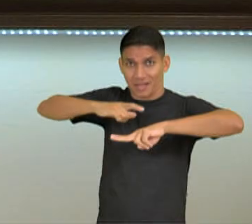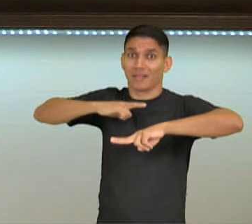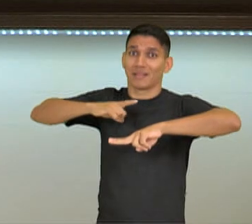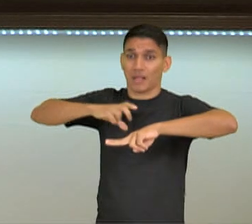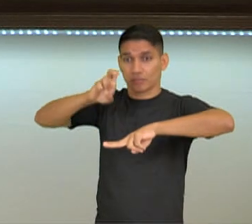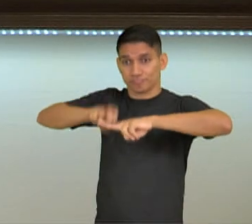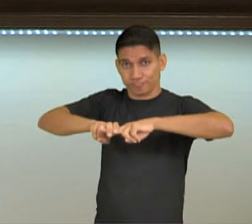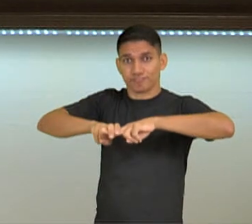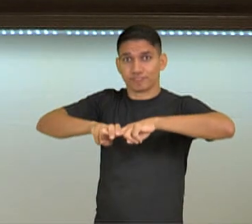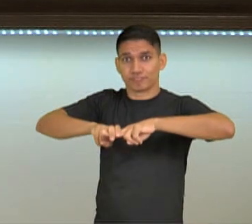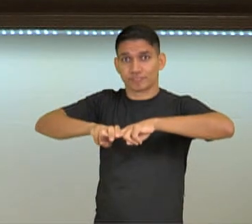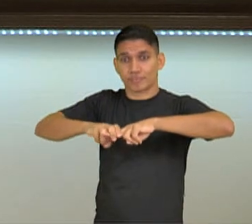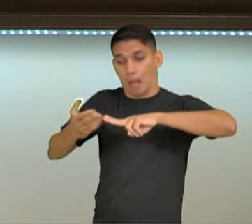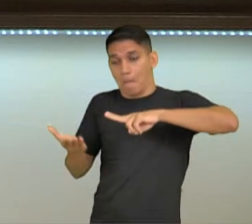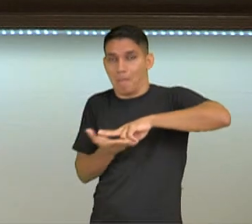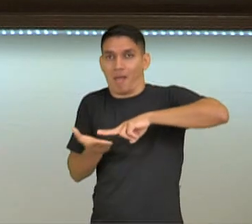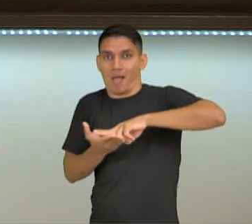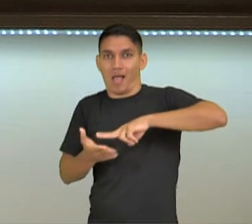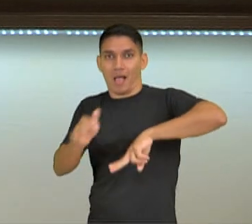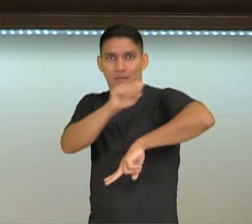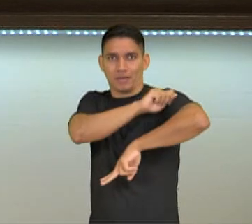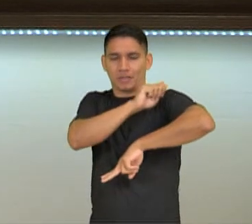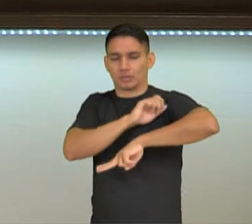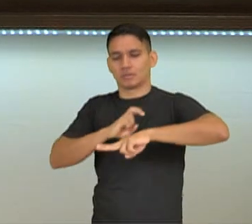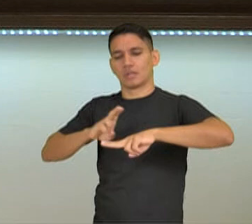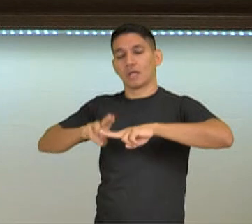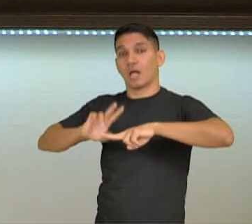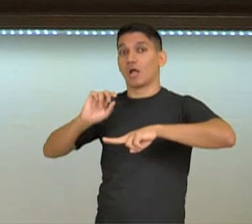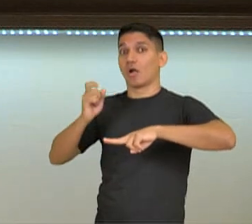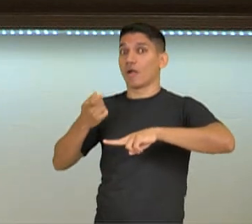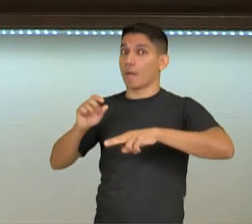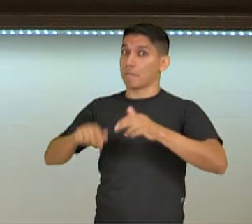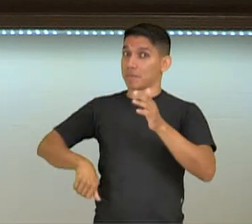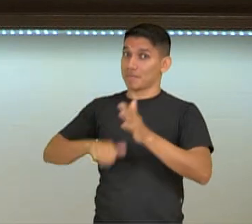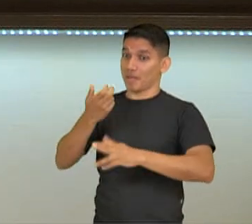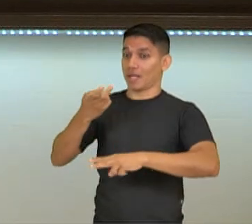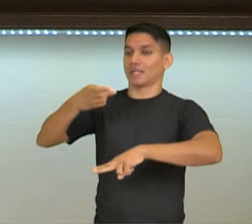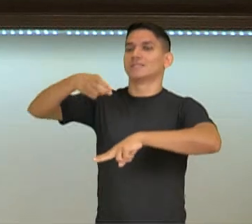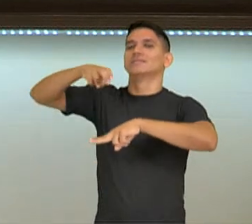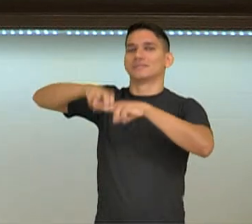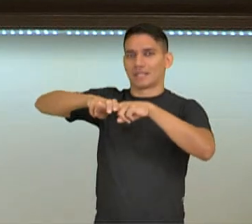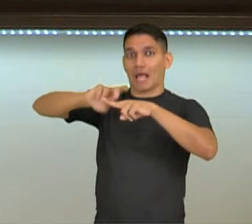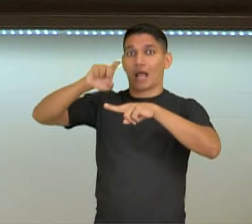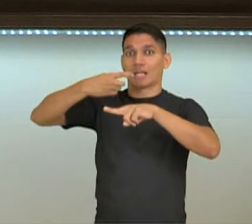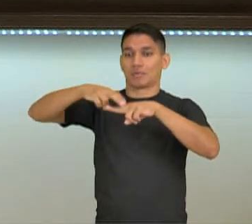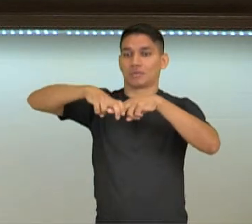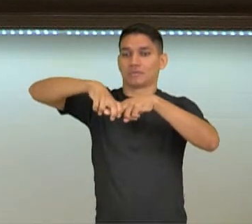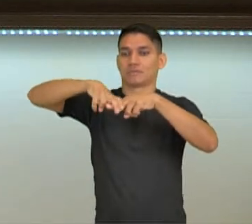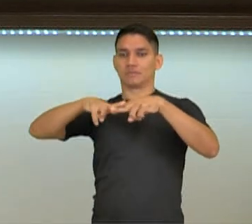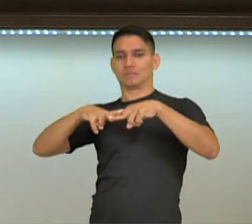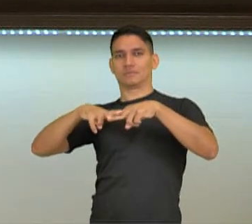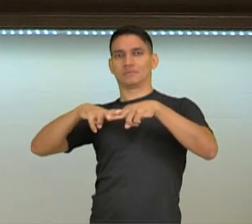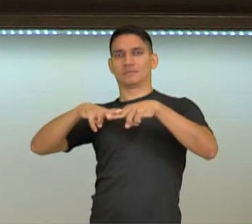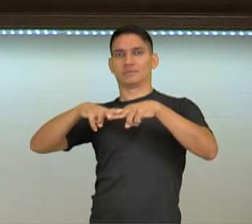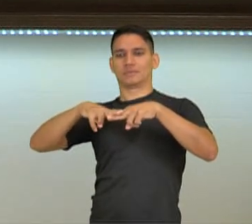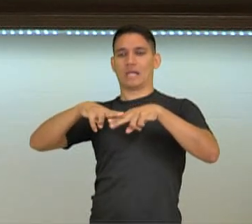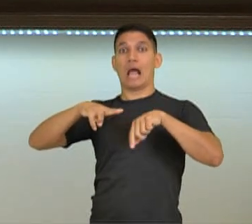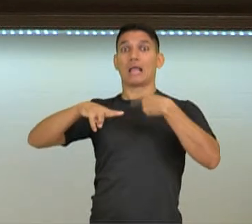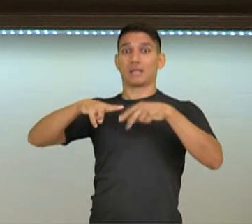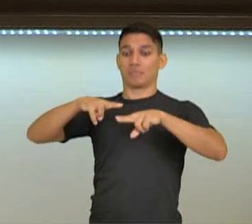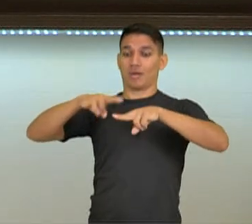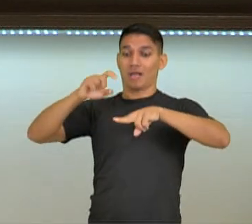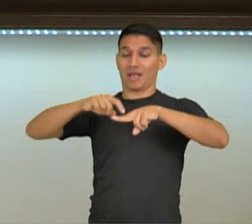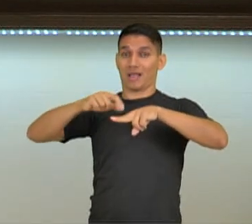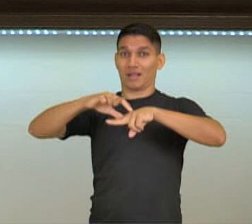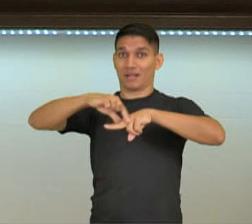do aluno e eles deitam, né? Primeiro eles se sentam e depois eles deitam. E depois essas cadeiras, na